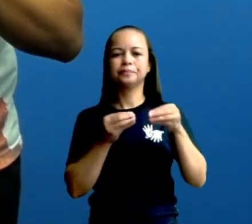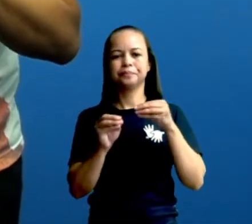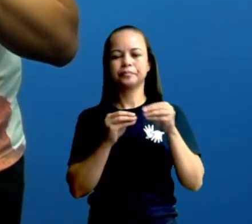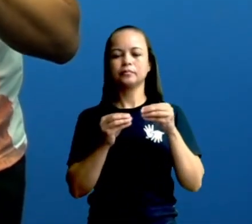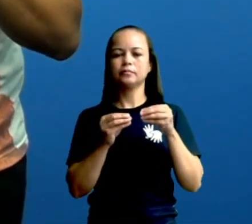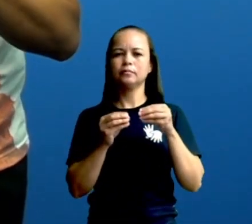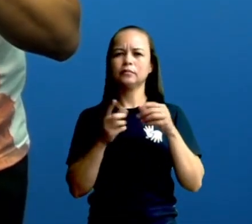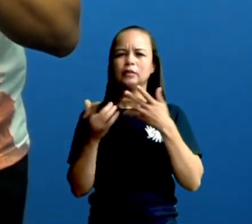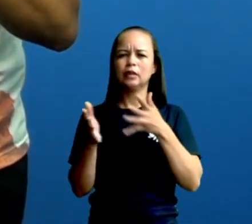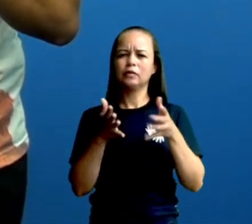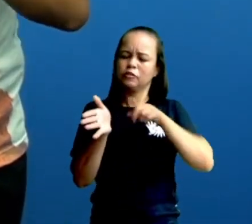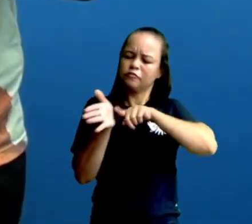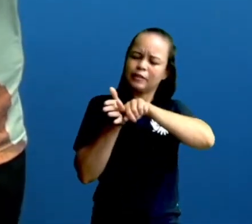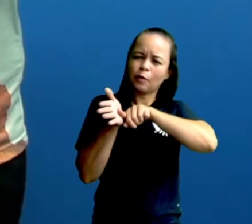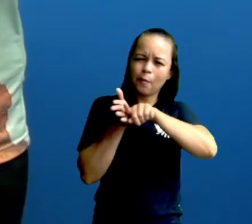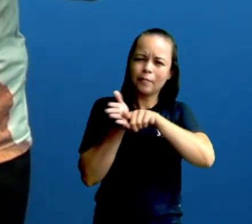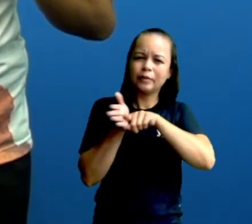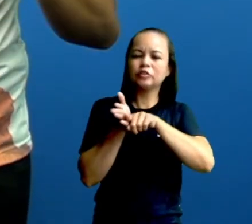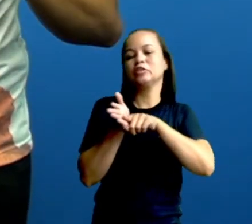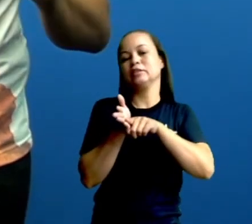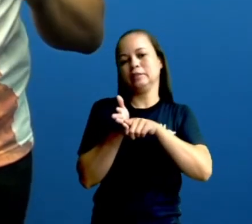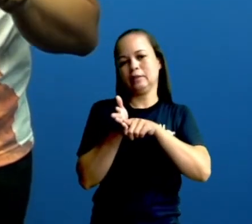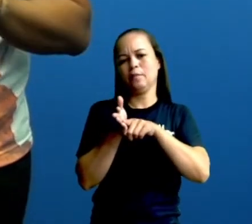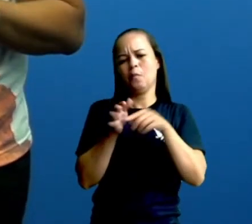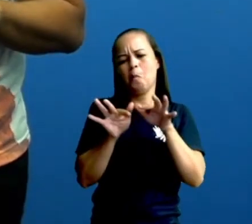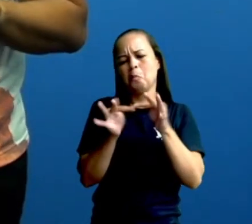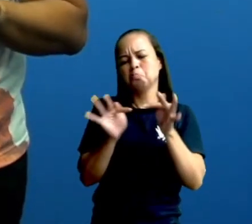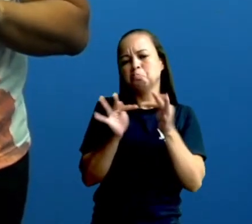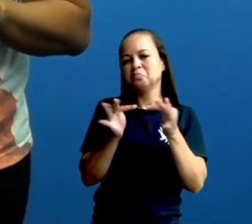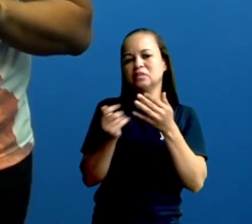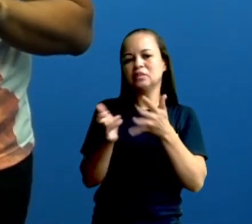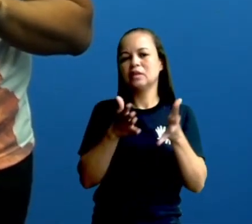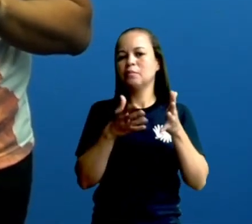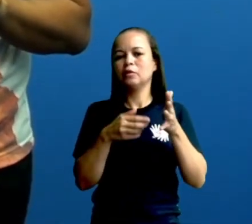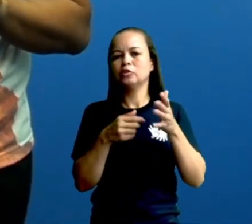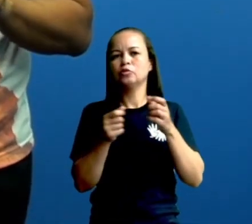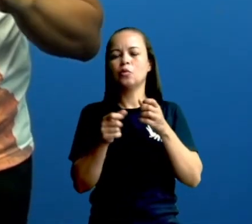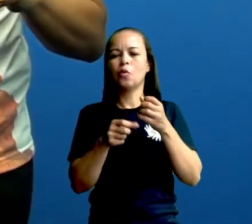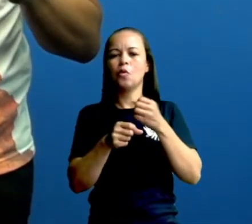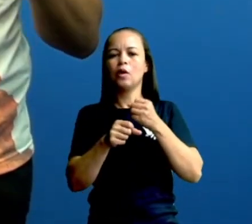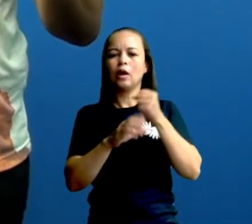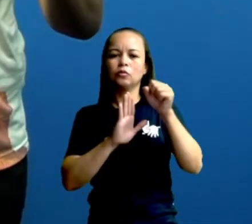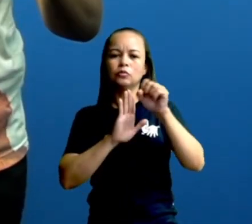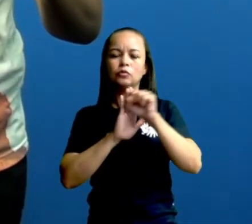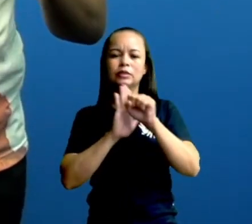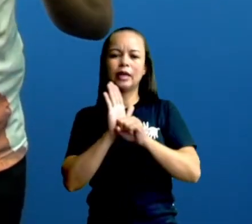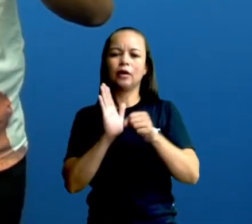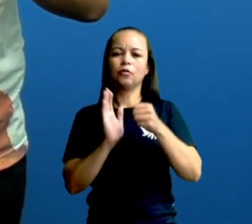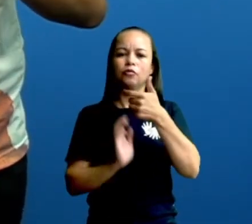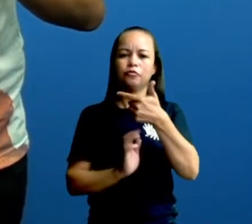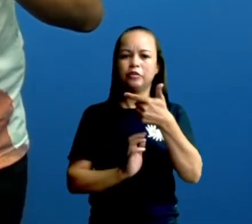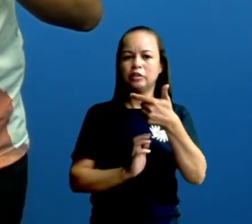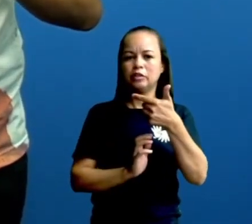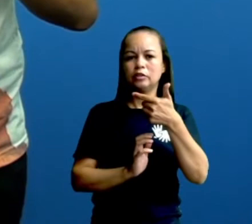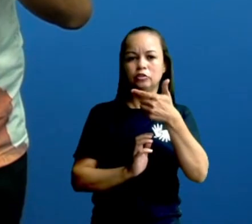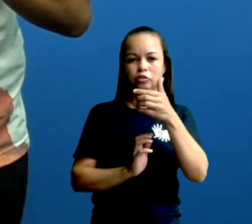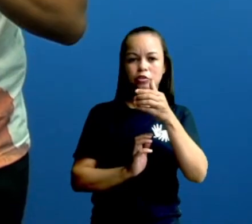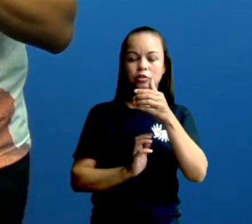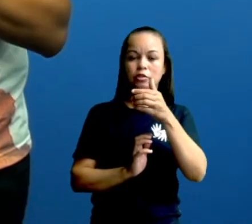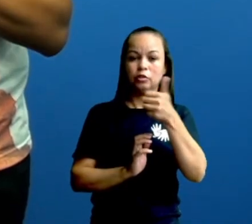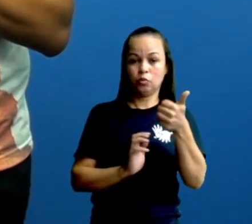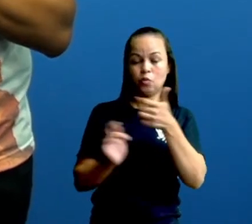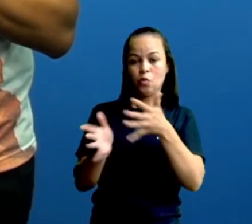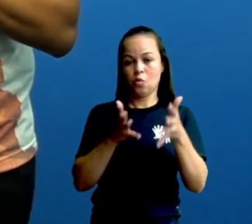Cabe você fazer uma pesquisa muito simples lá no oráculo do século XXI, também conhecido como Google, que vocês vão ver que